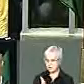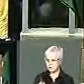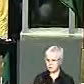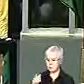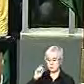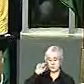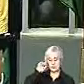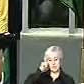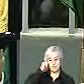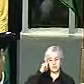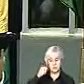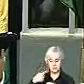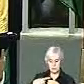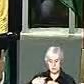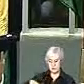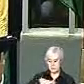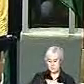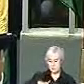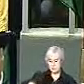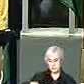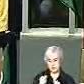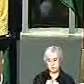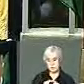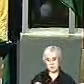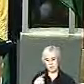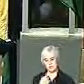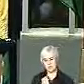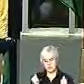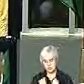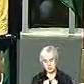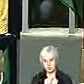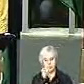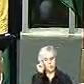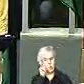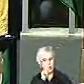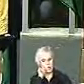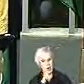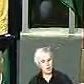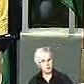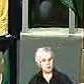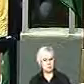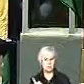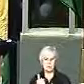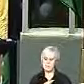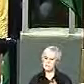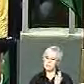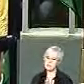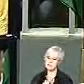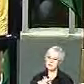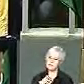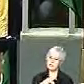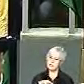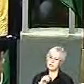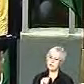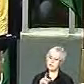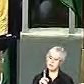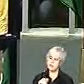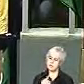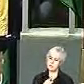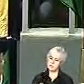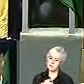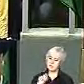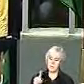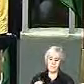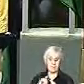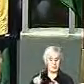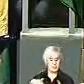periferias urbanas. Estejamos ao lado das mulheres que têm em seu favor a lei Maria da Penha, mas que vivenciam ainda no